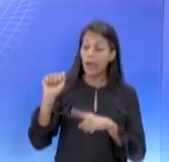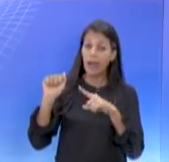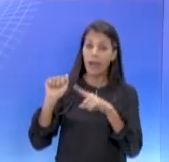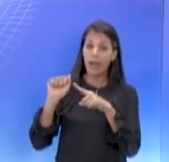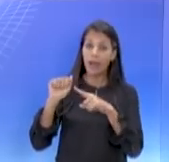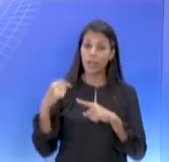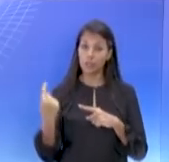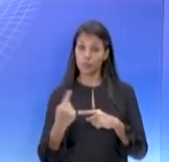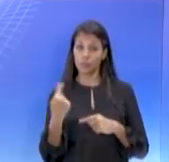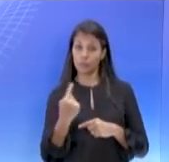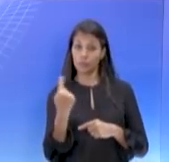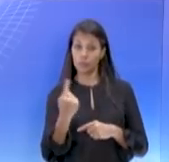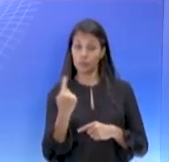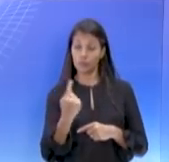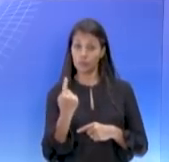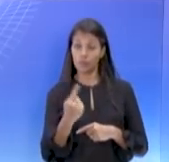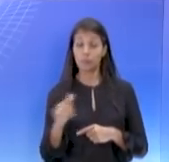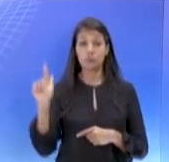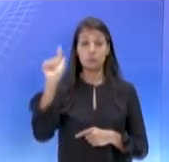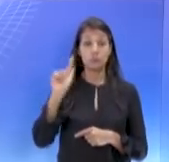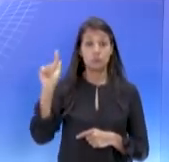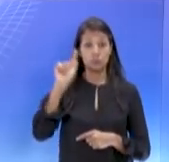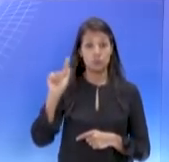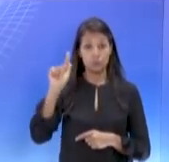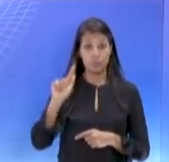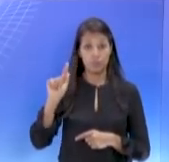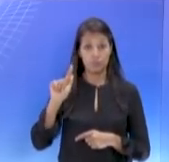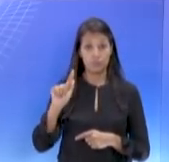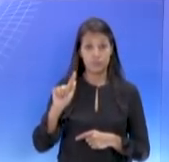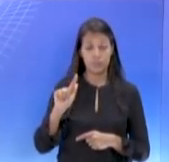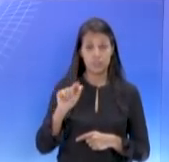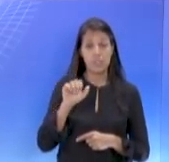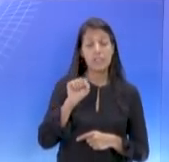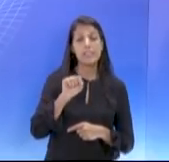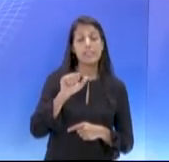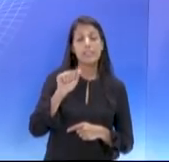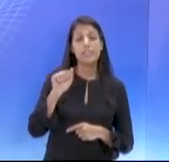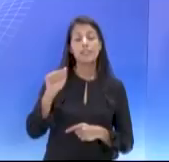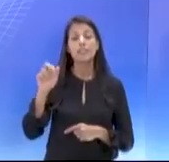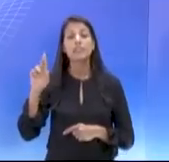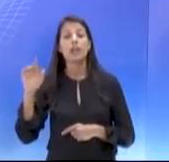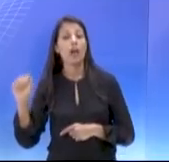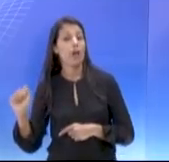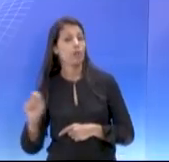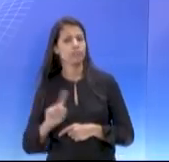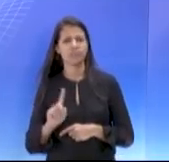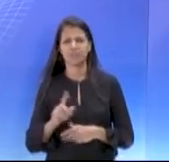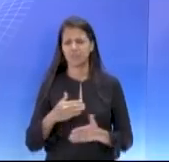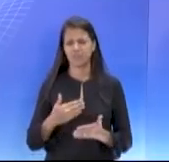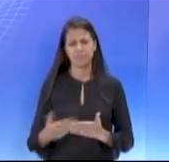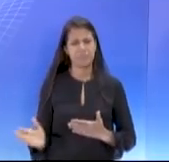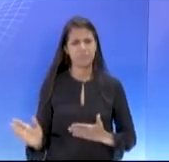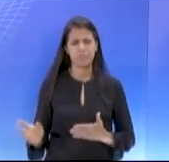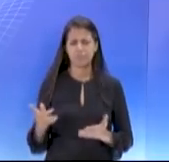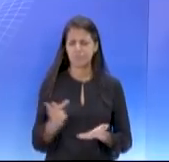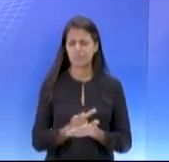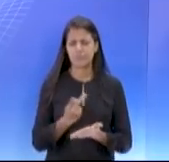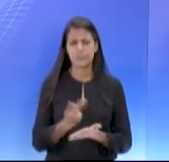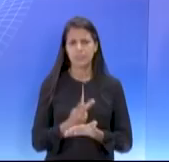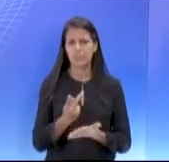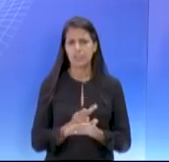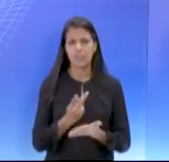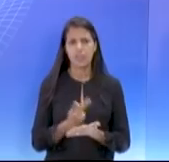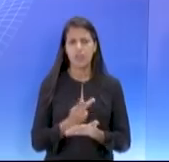era... Resposta A. Isolamento geográfico do Saara Ocidental? Gente,